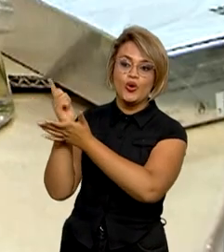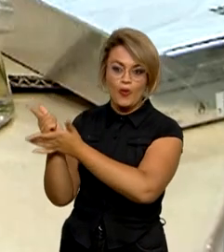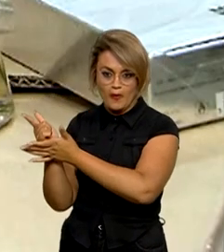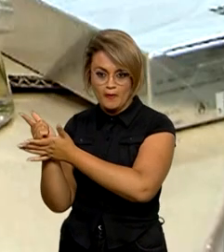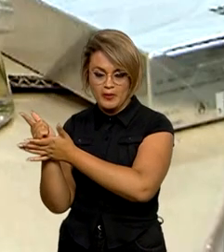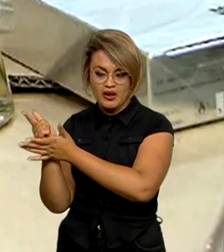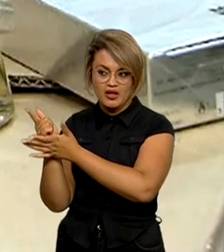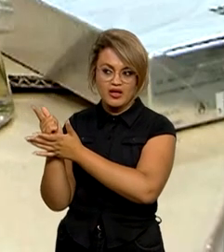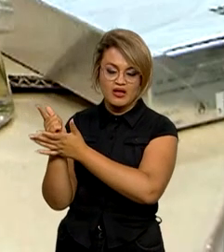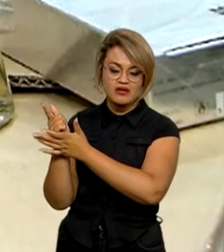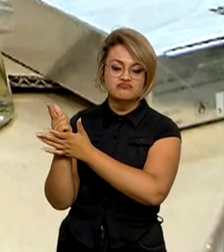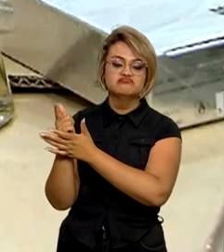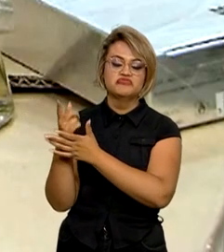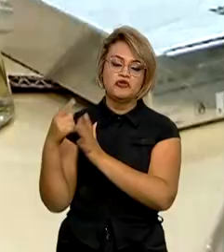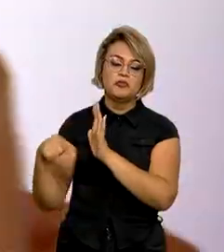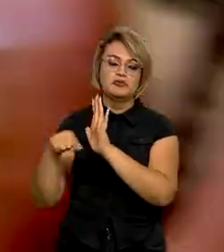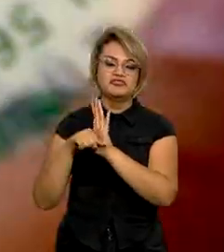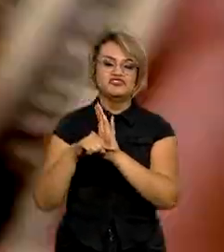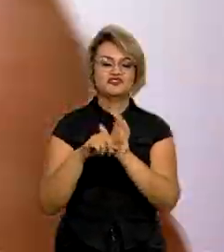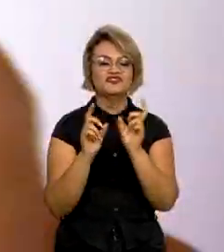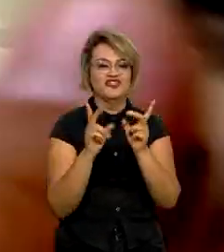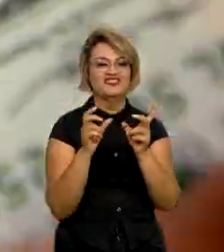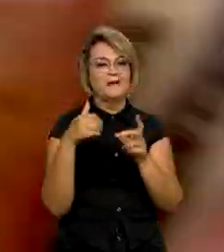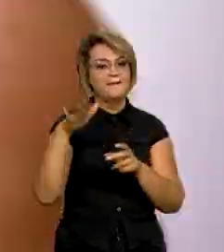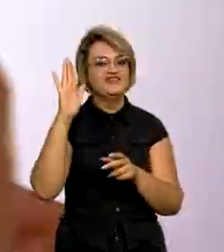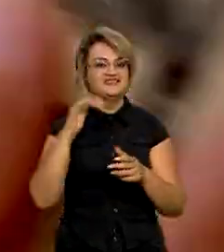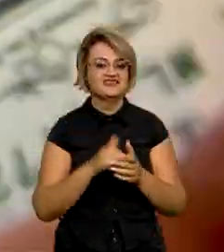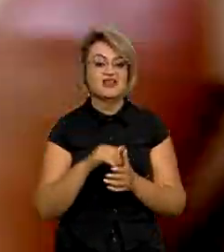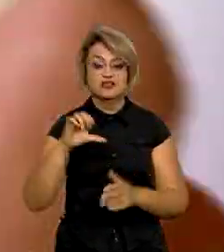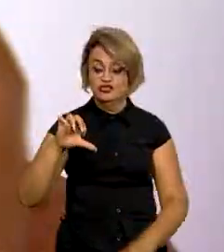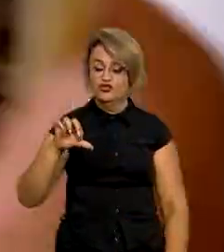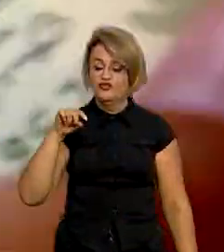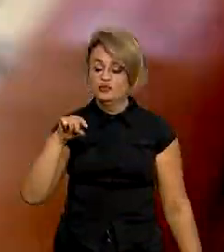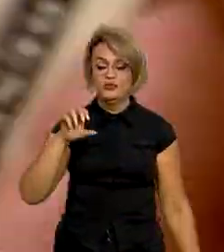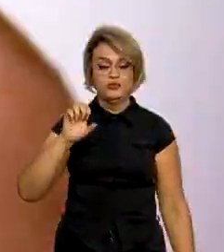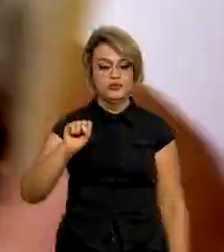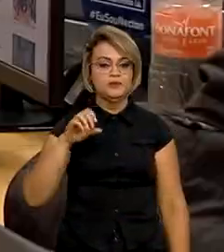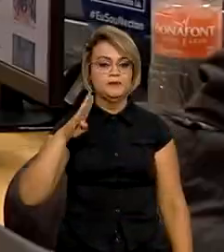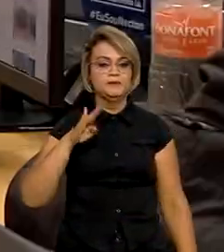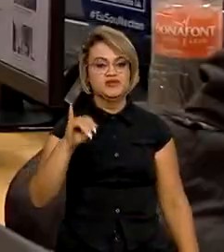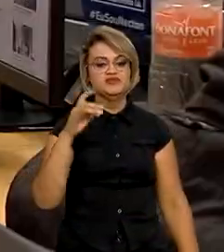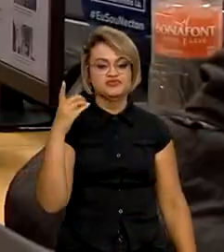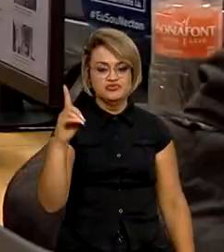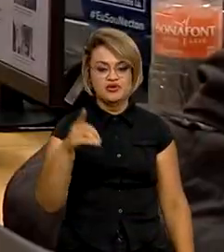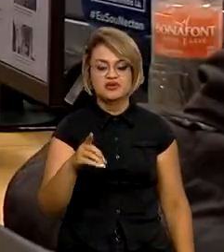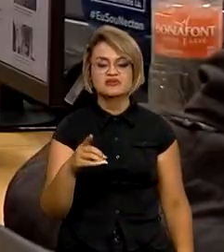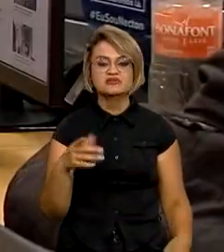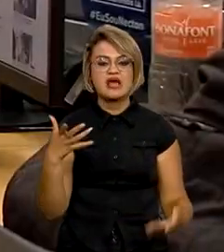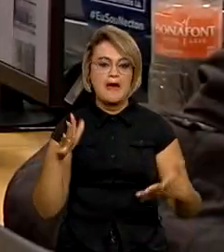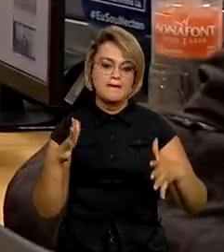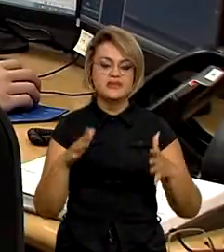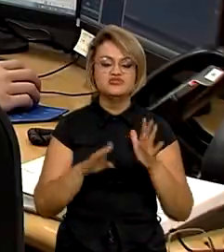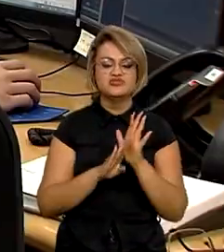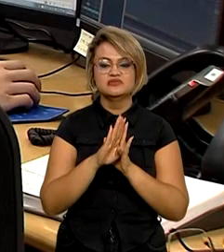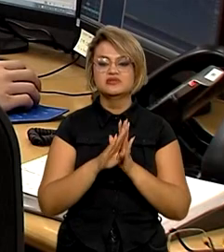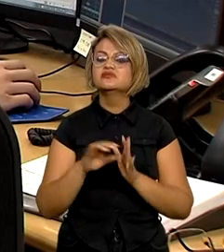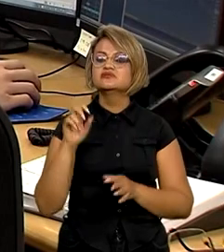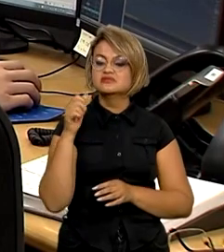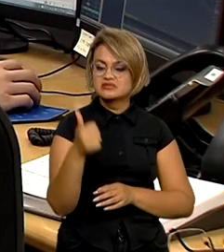outros países, foi positivo em 9,8 bilhões de dólares, alcançando um crescimento